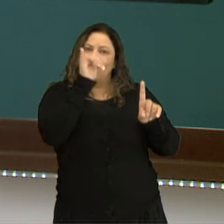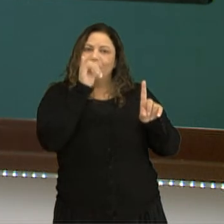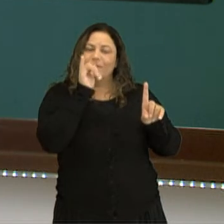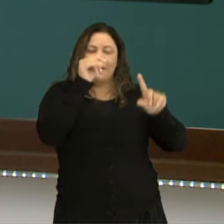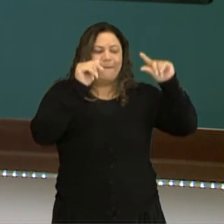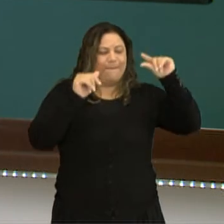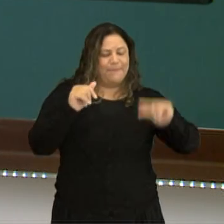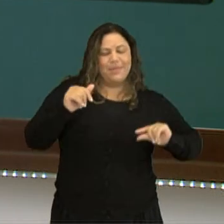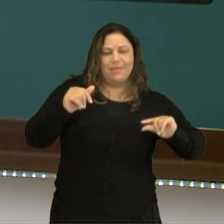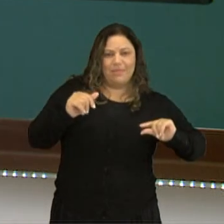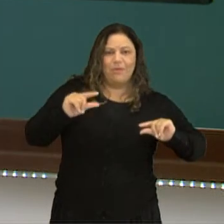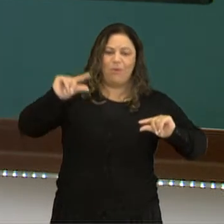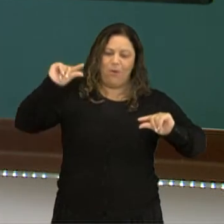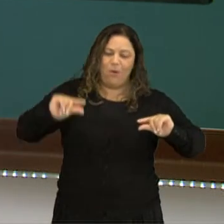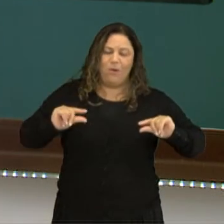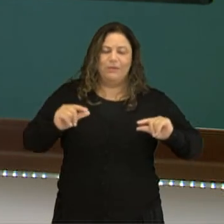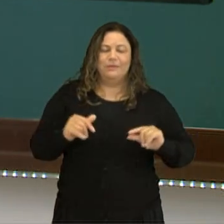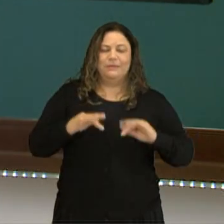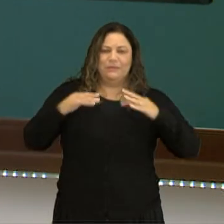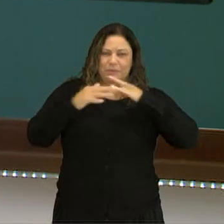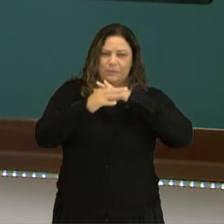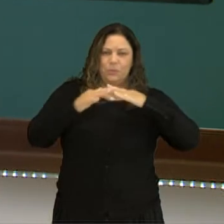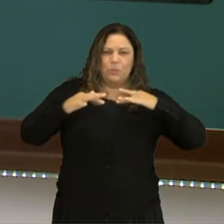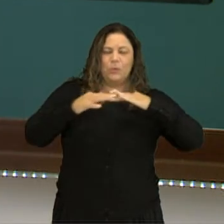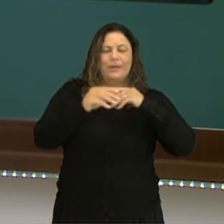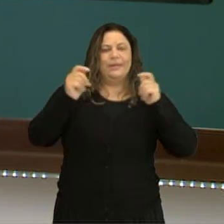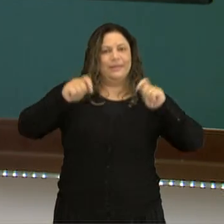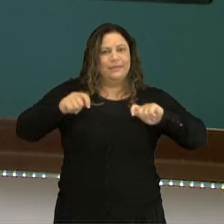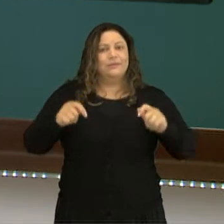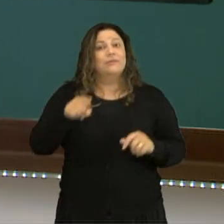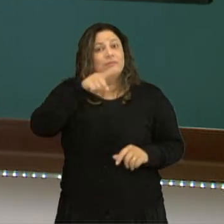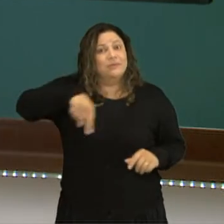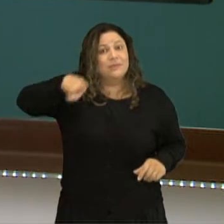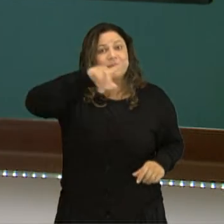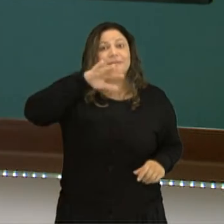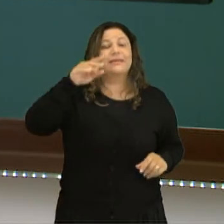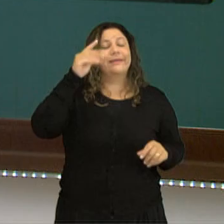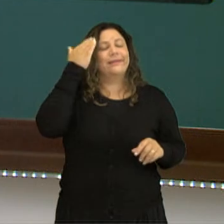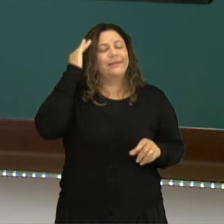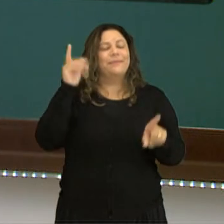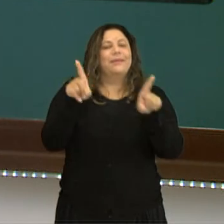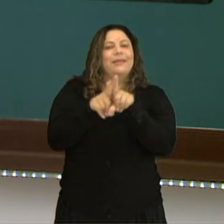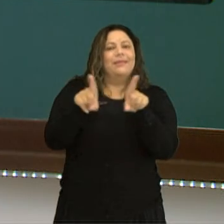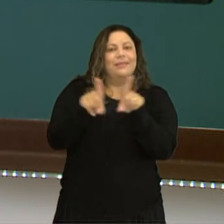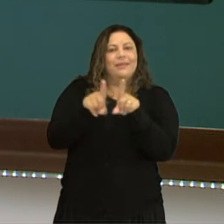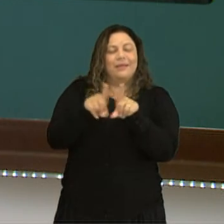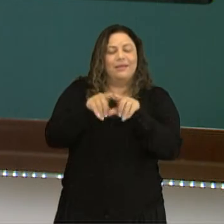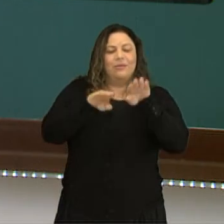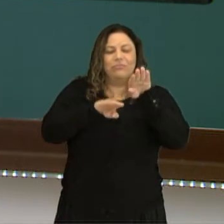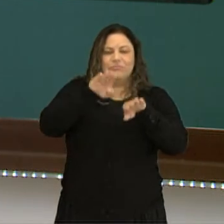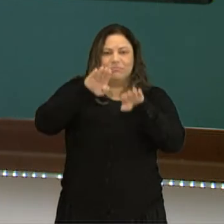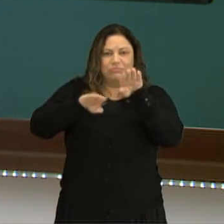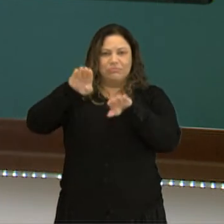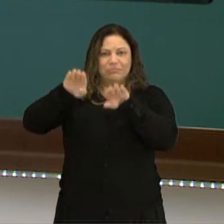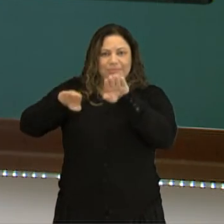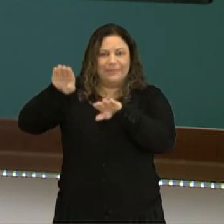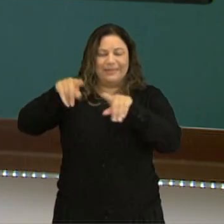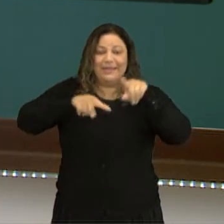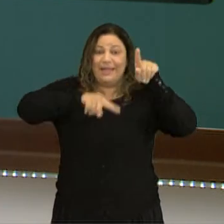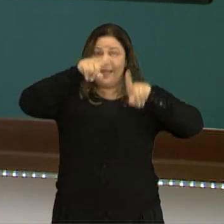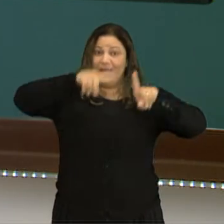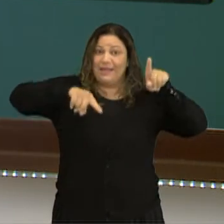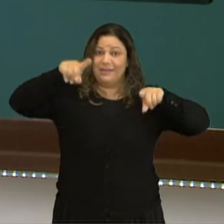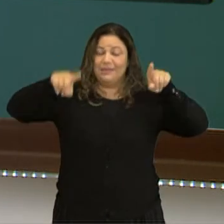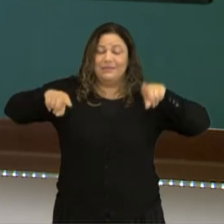Menor temperatura, menor a energia interna. E você também entendeu o equilíbrio térmico. Equilíbrio térmico, pessoal, é quando